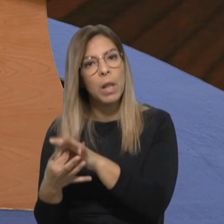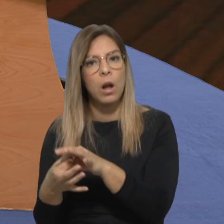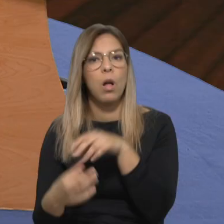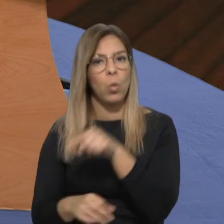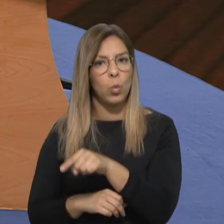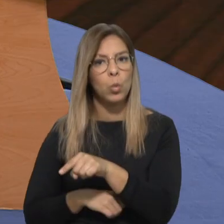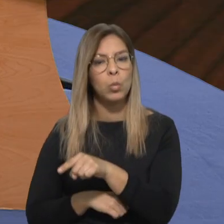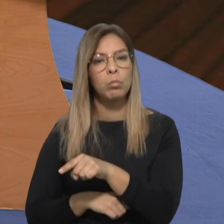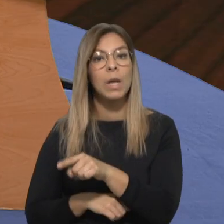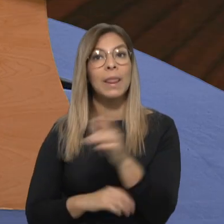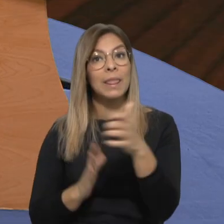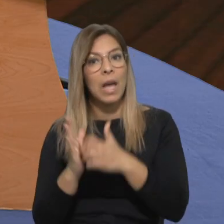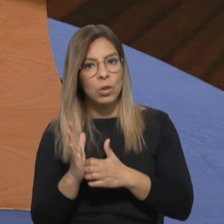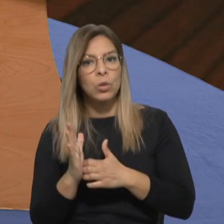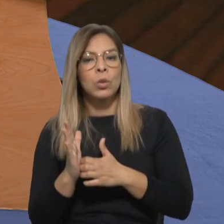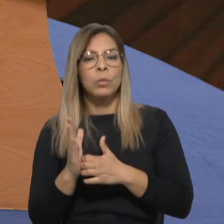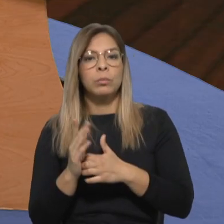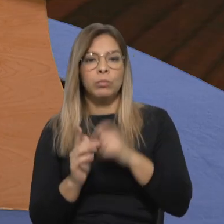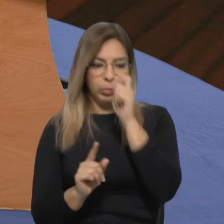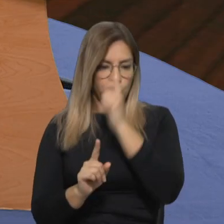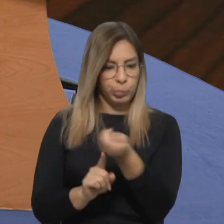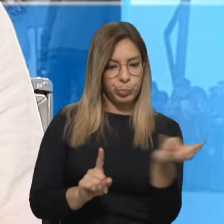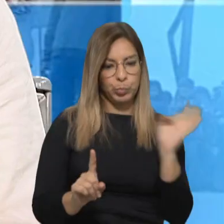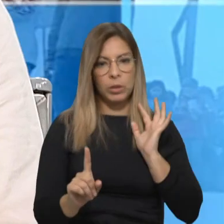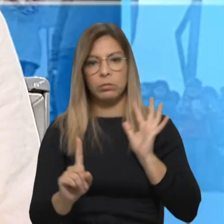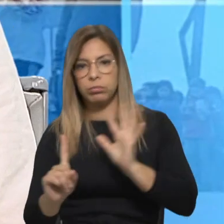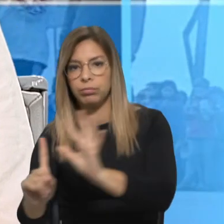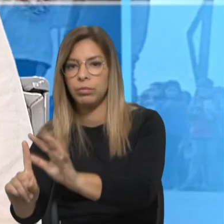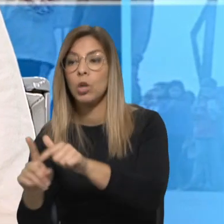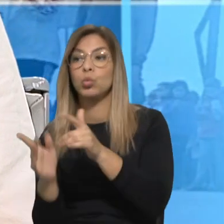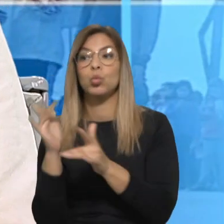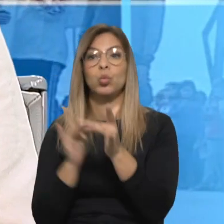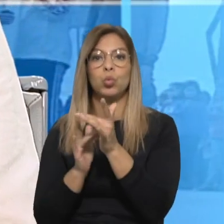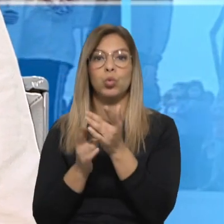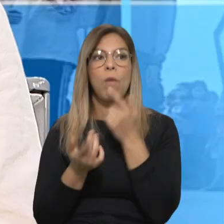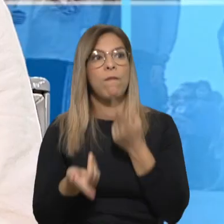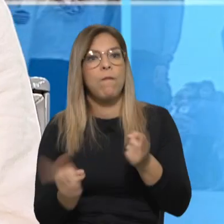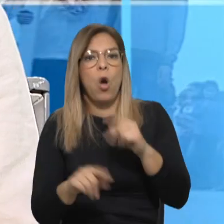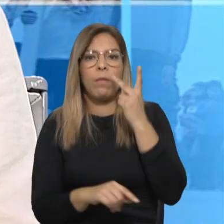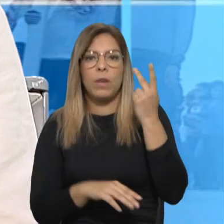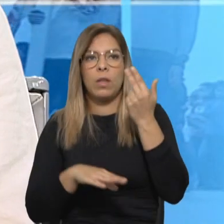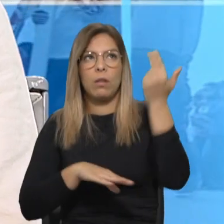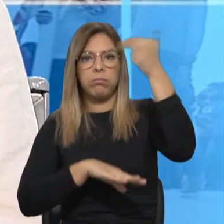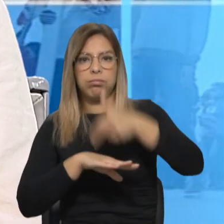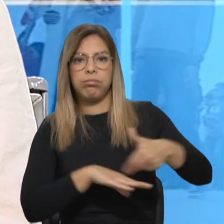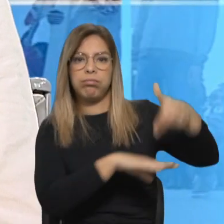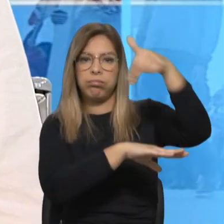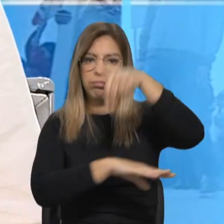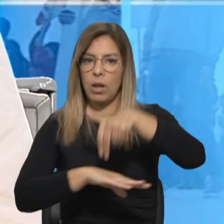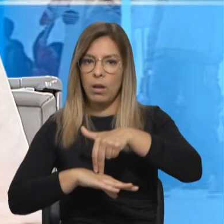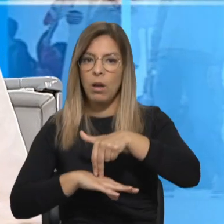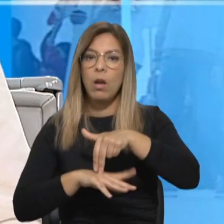o texto dos discípulos de Emaús. Jesus ressuscitado a caminho com aqueles homens que